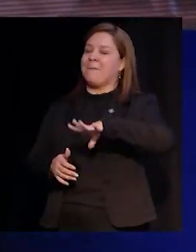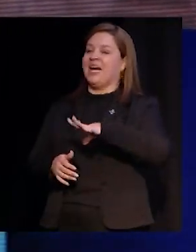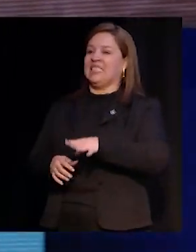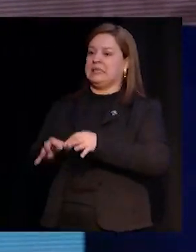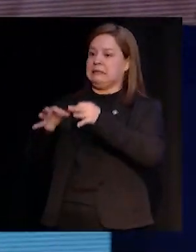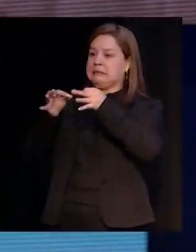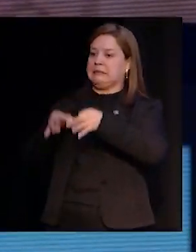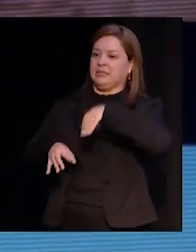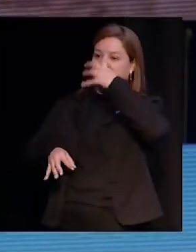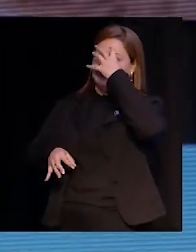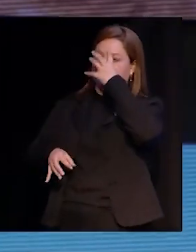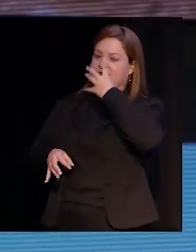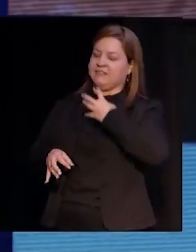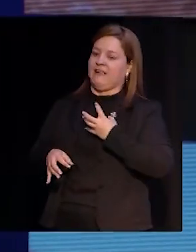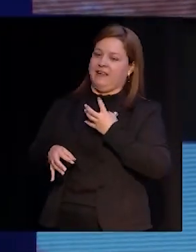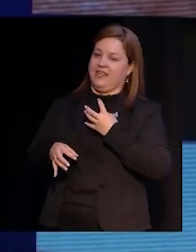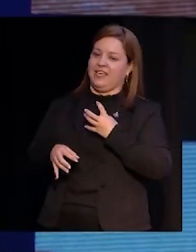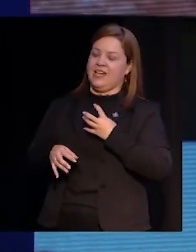exigente